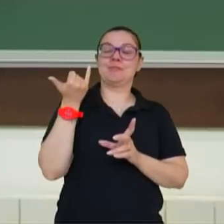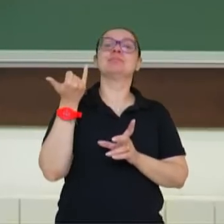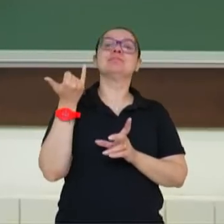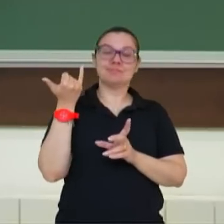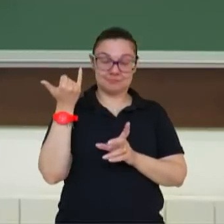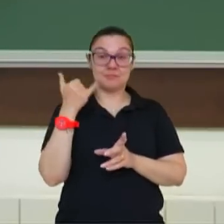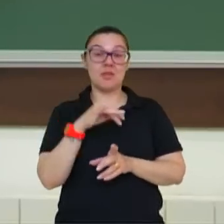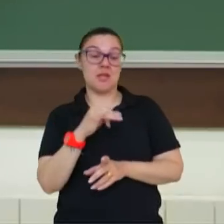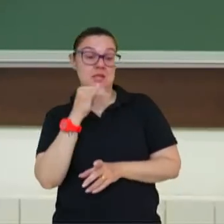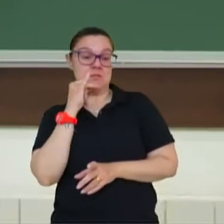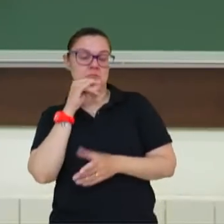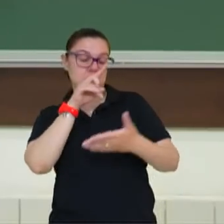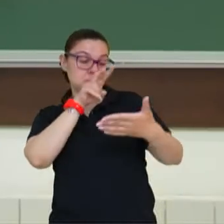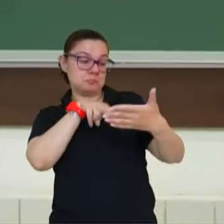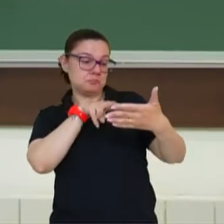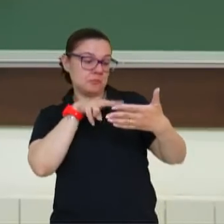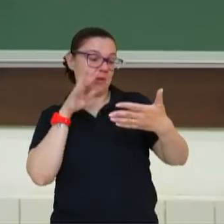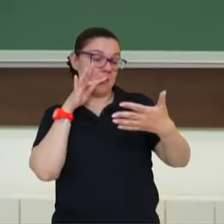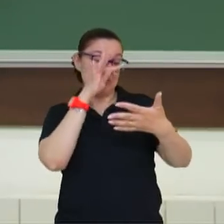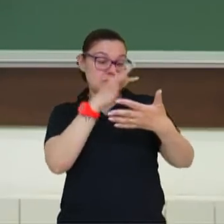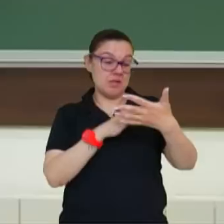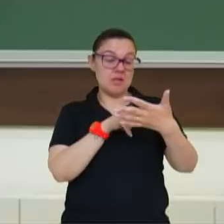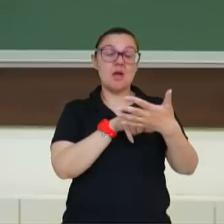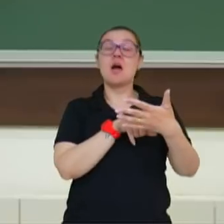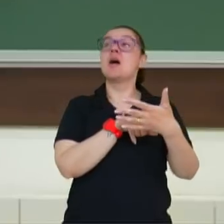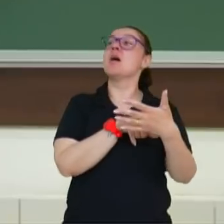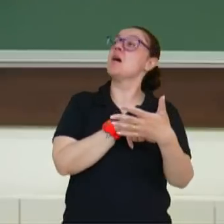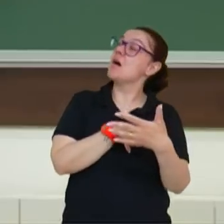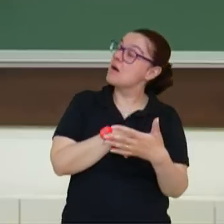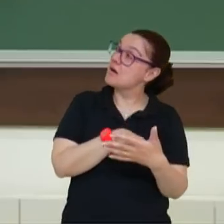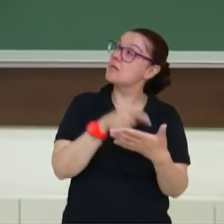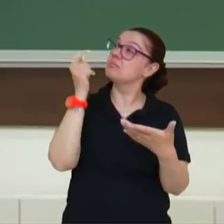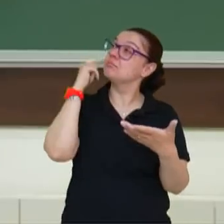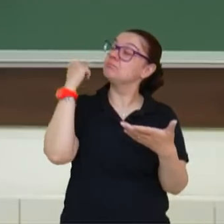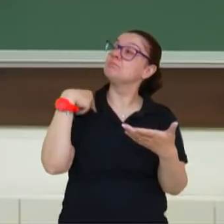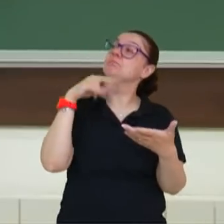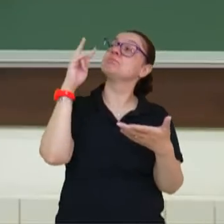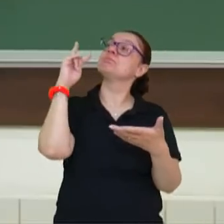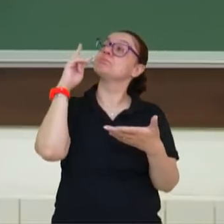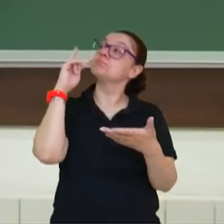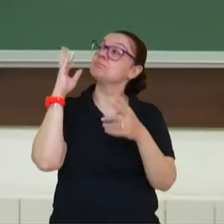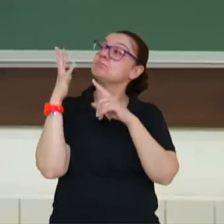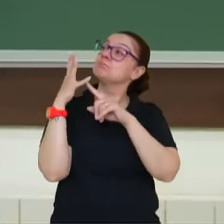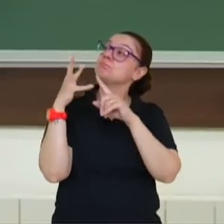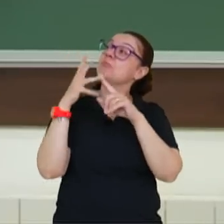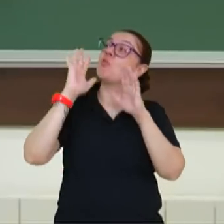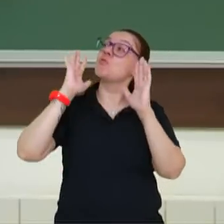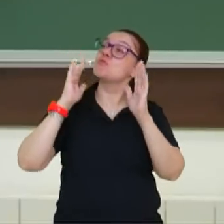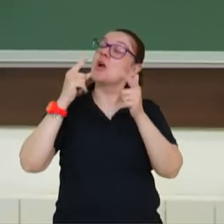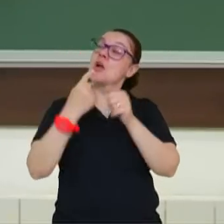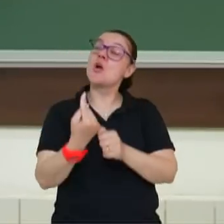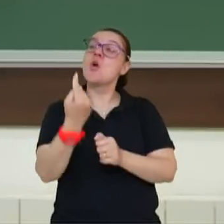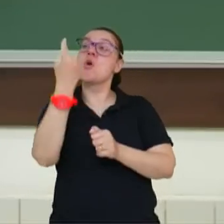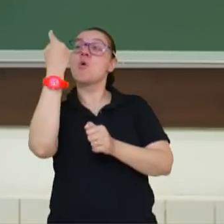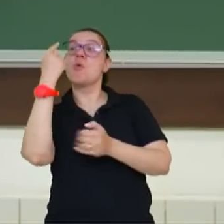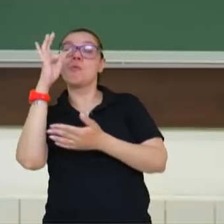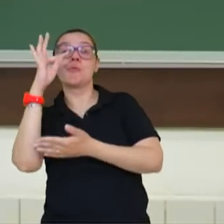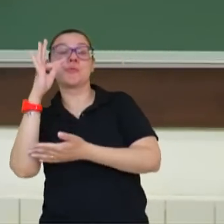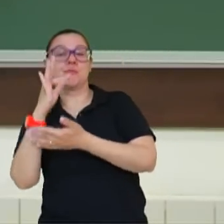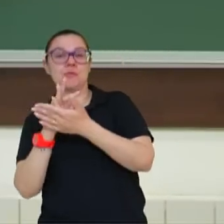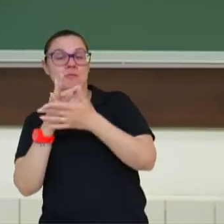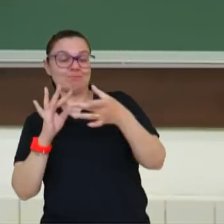informações. Se você está lendo algum texto, mas eu lembro disso que eu já li em